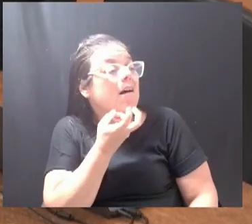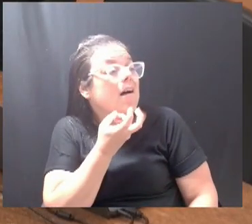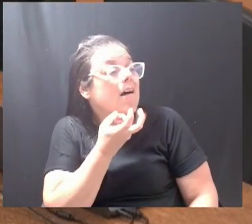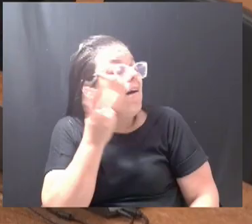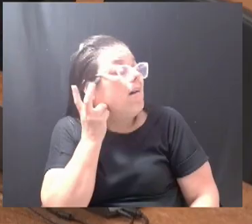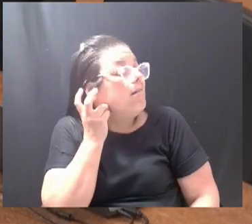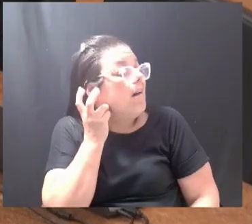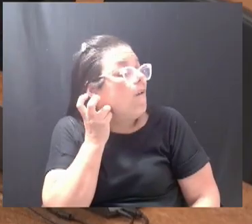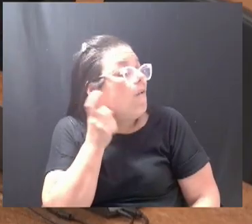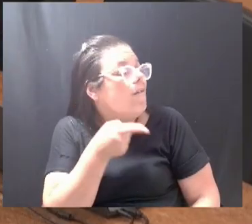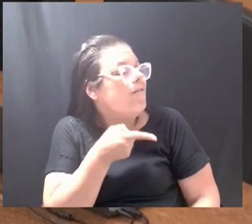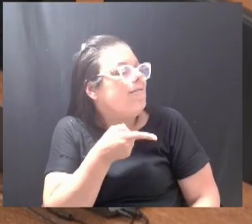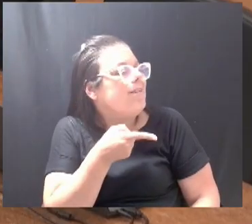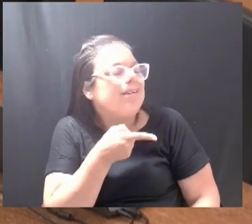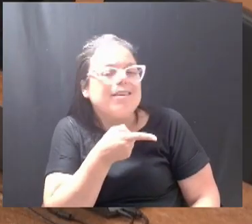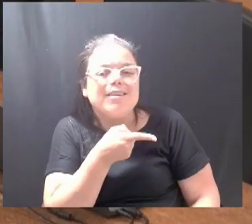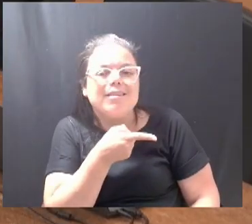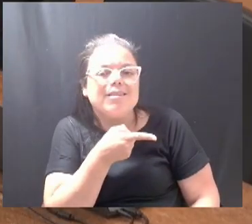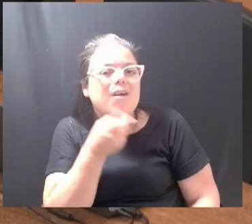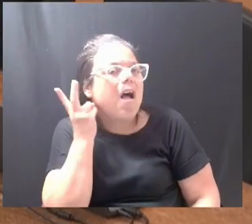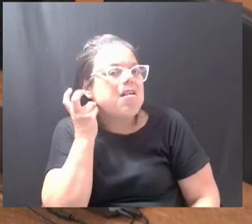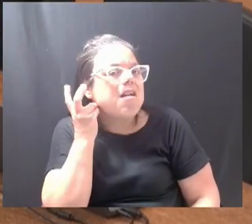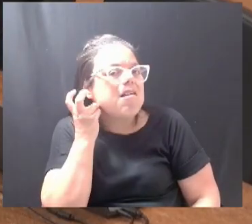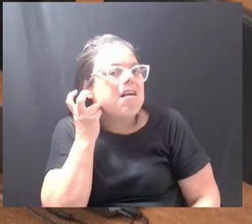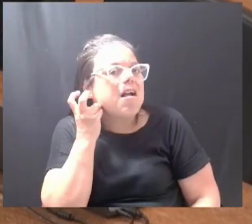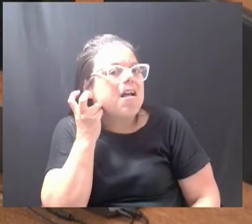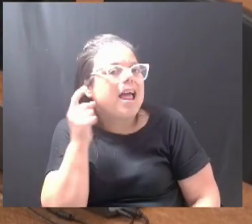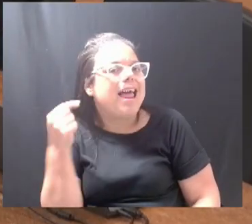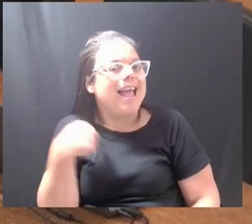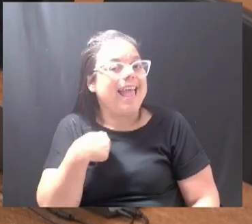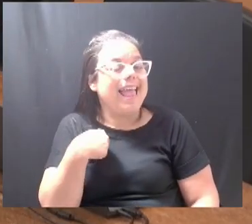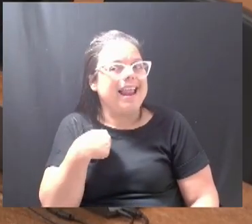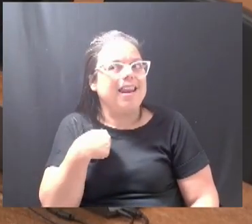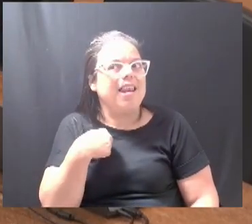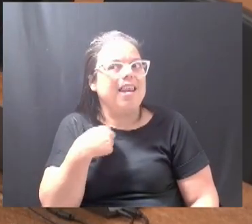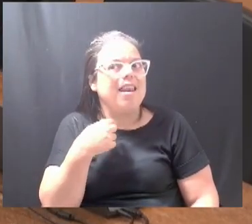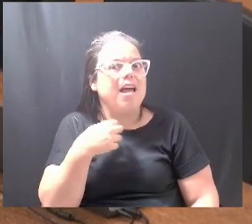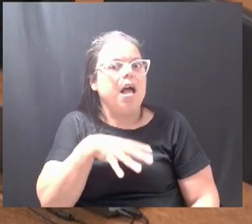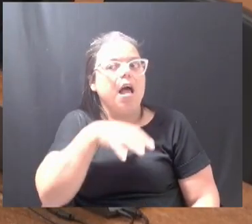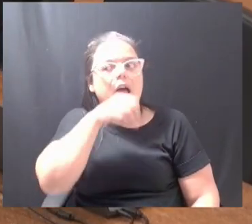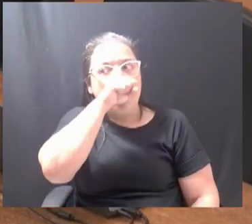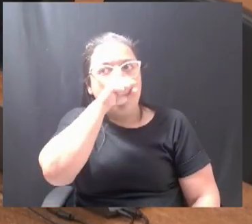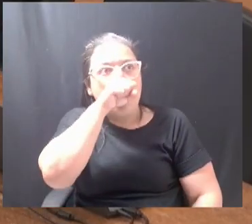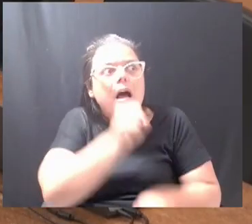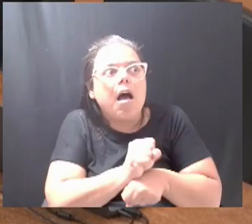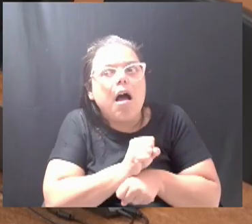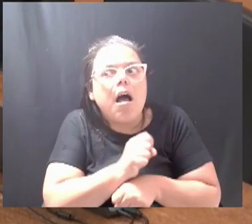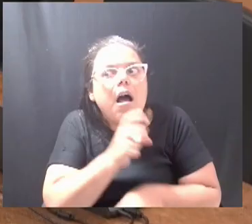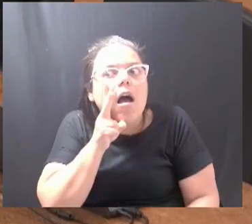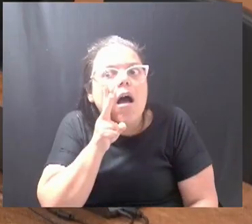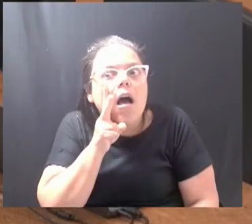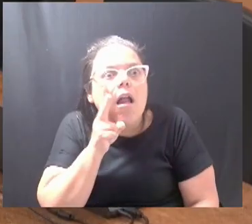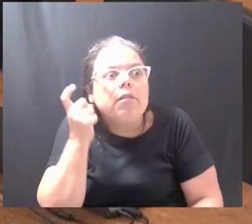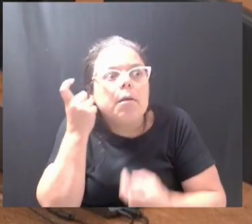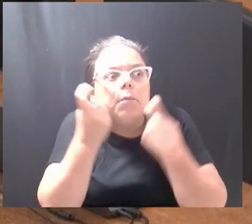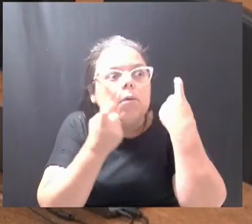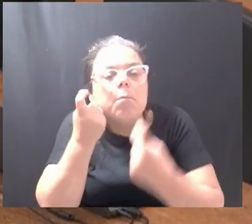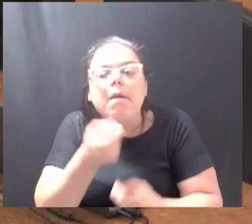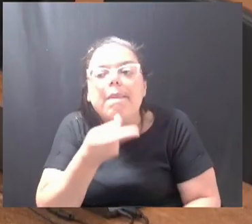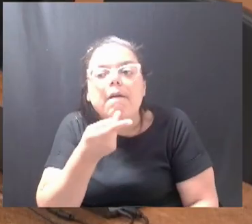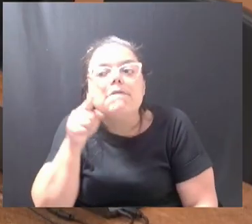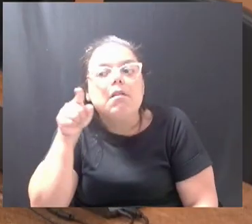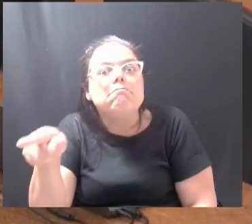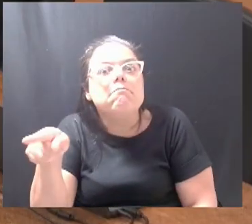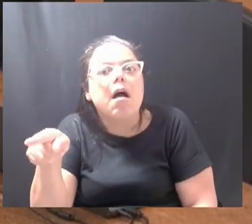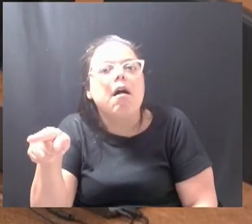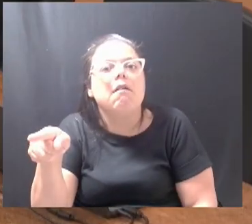que está escutando alguém gaguejar é ela que para de respirar, porque ela está tão preocupada com a fala do outro. É ela que começa a ficar nervosa. Então, ao